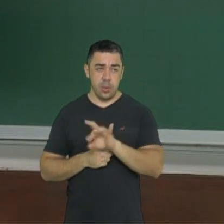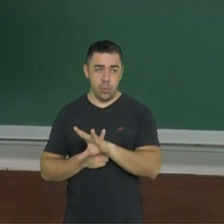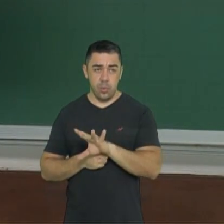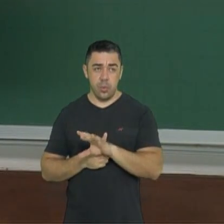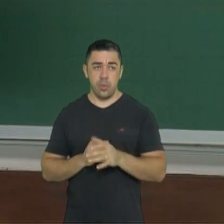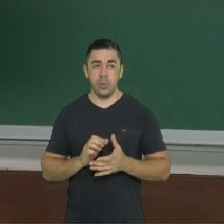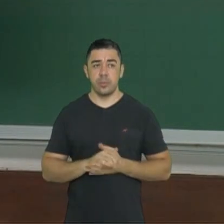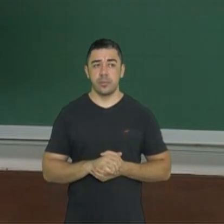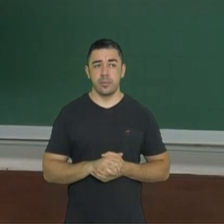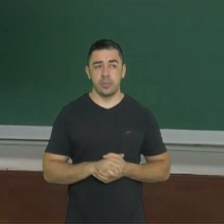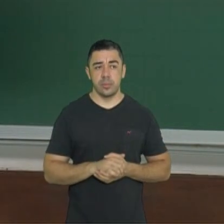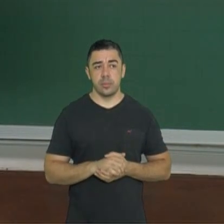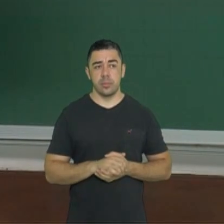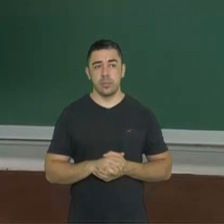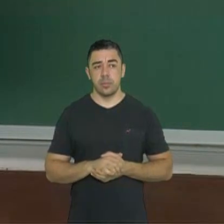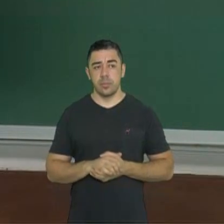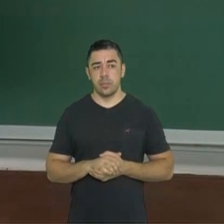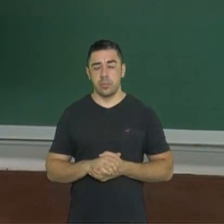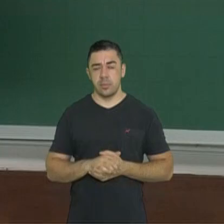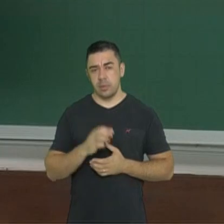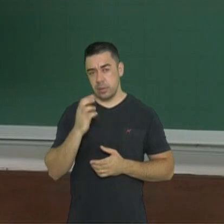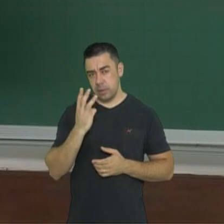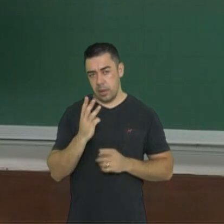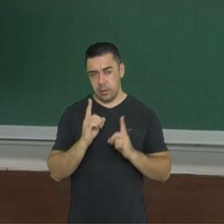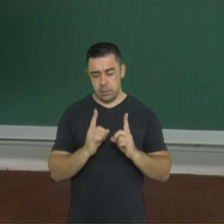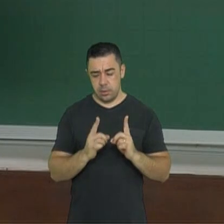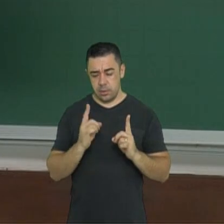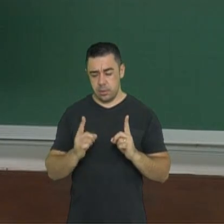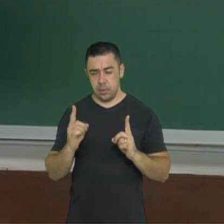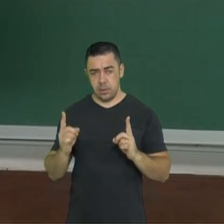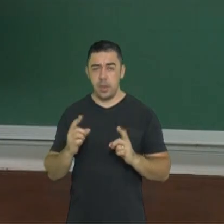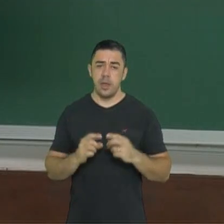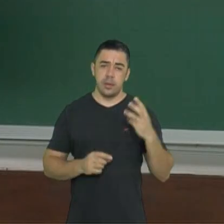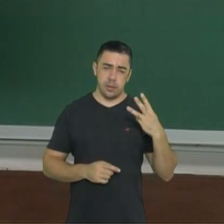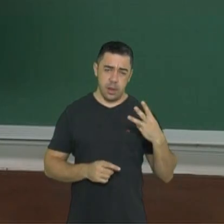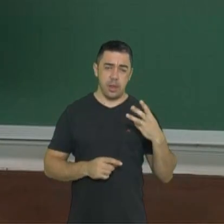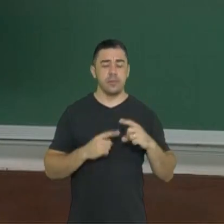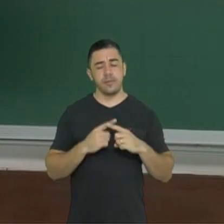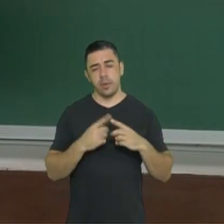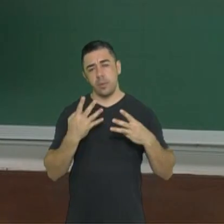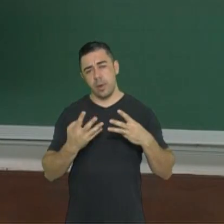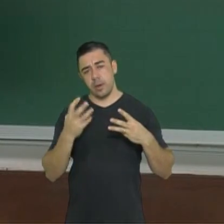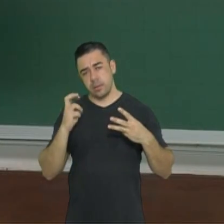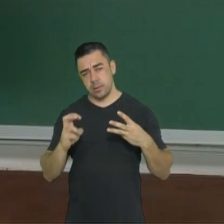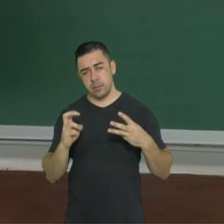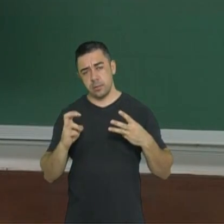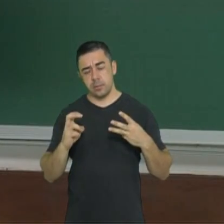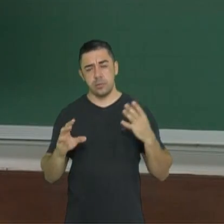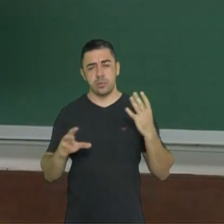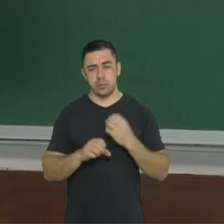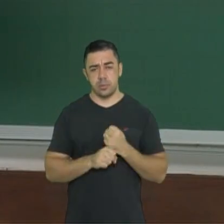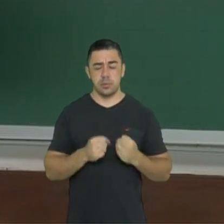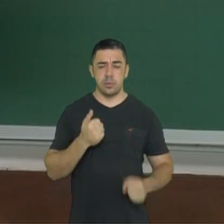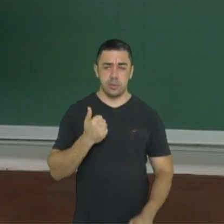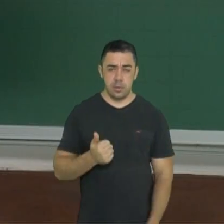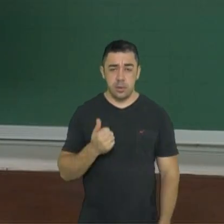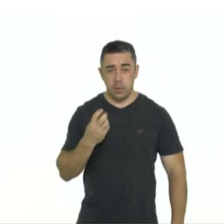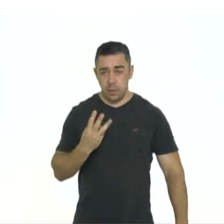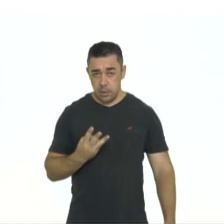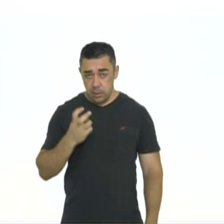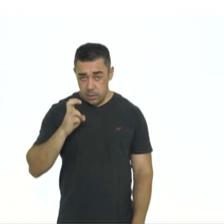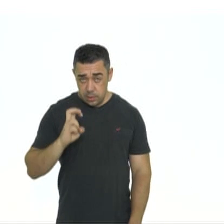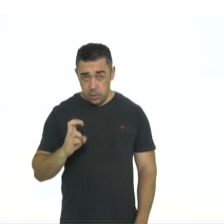km então ele tá três distância tão três vezes 45 então isso me deu